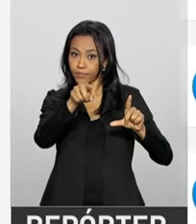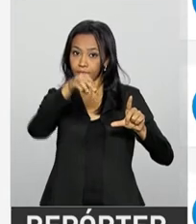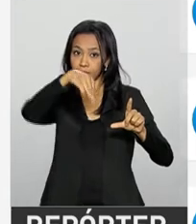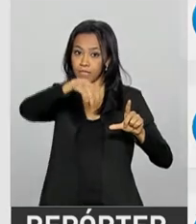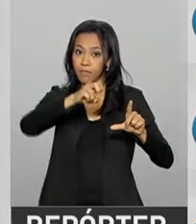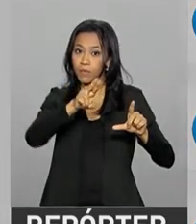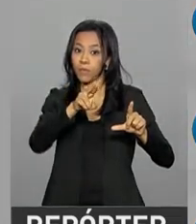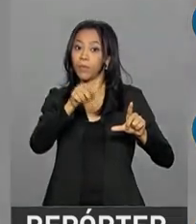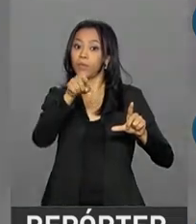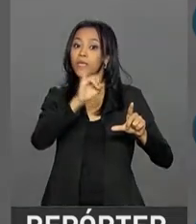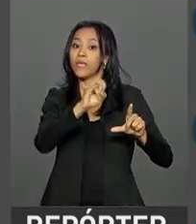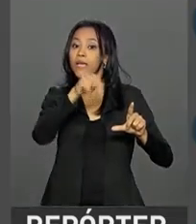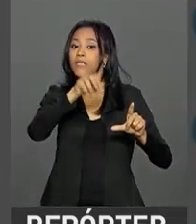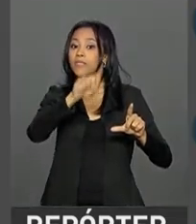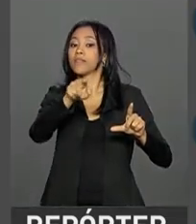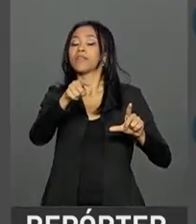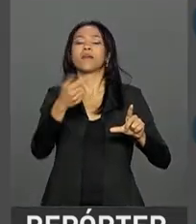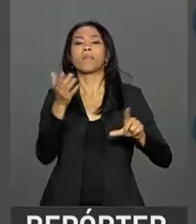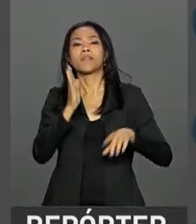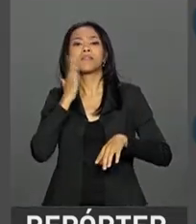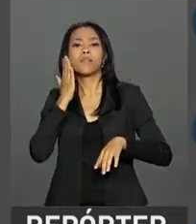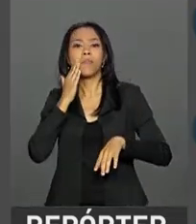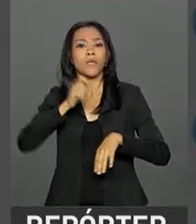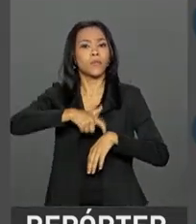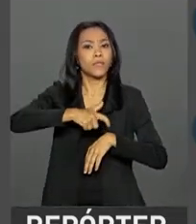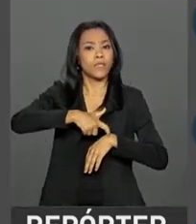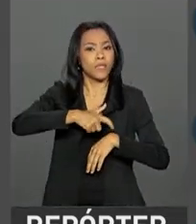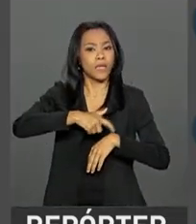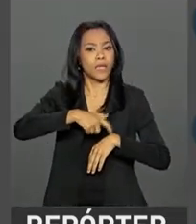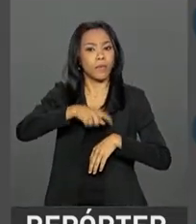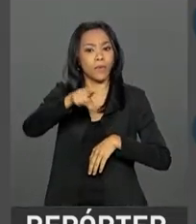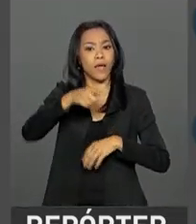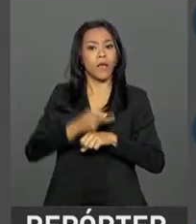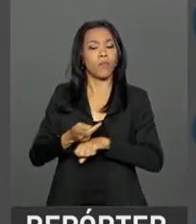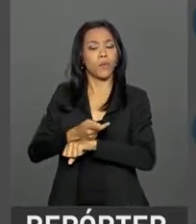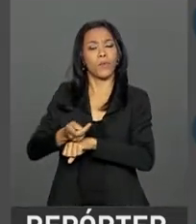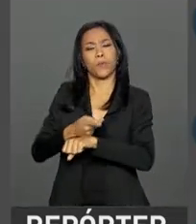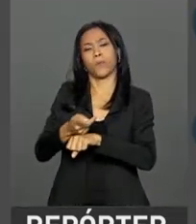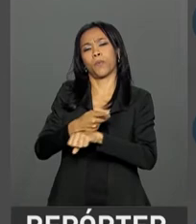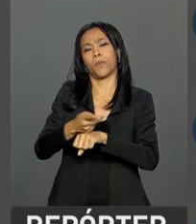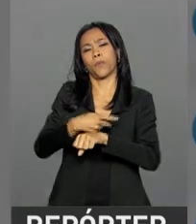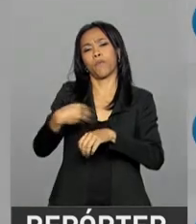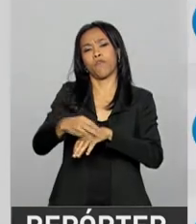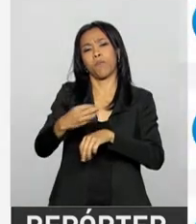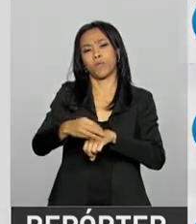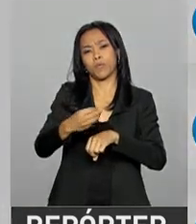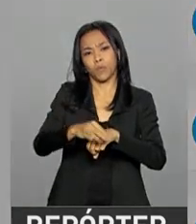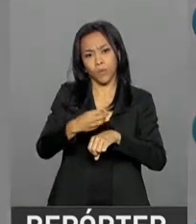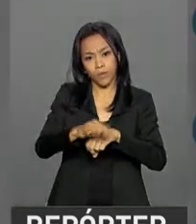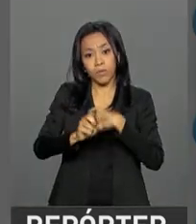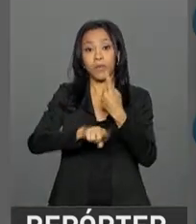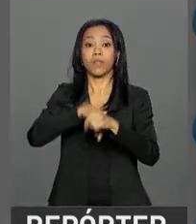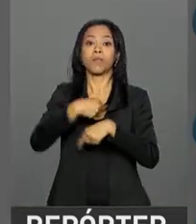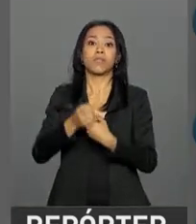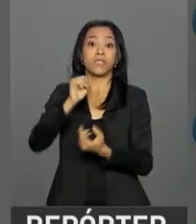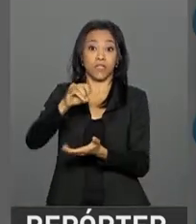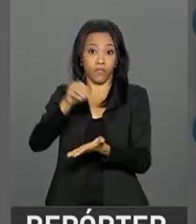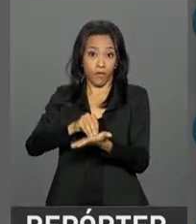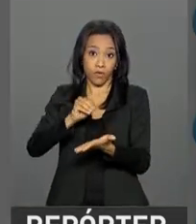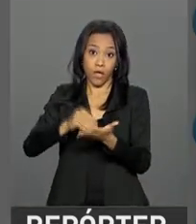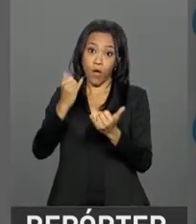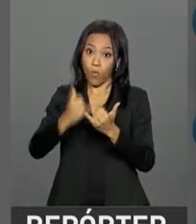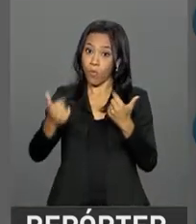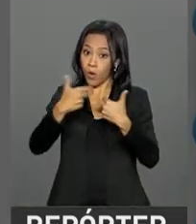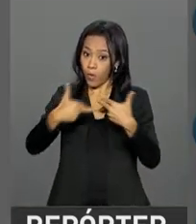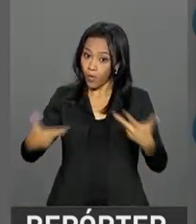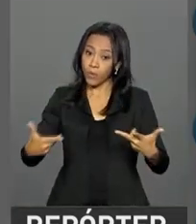opção simulação de tempo de contribuição a ferramenta faz uma busca de todas as informações o segurado se faltar alguma coisa como